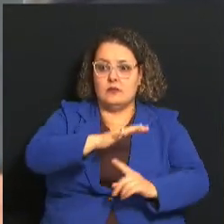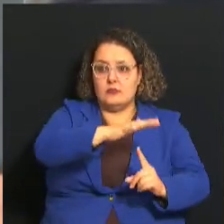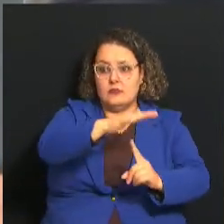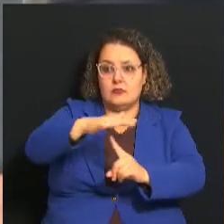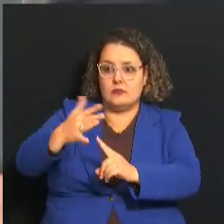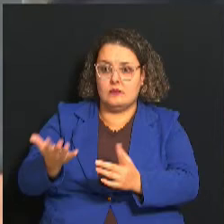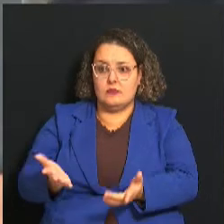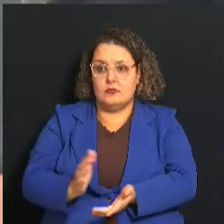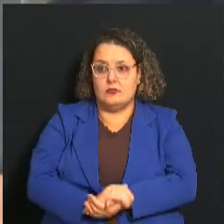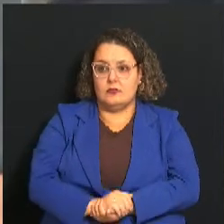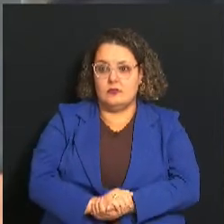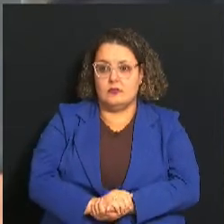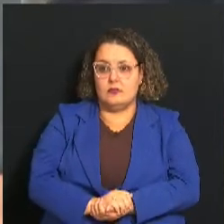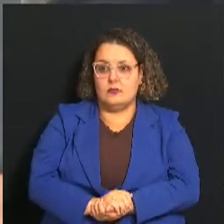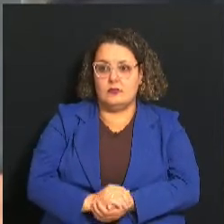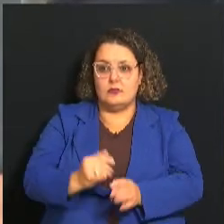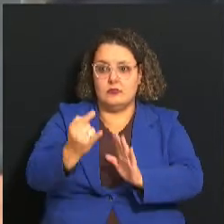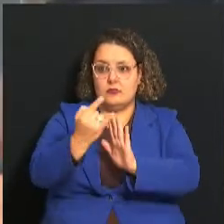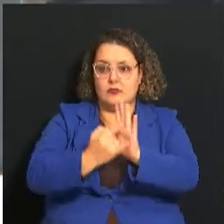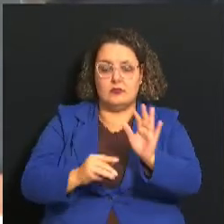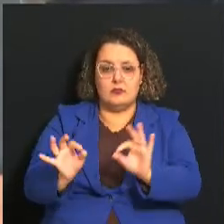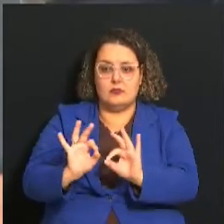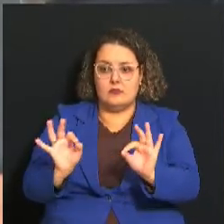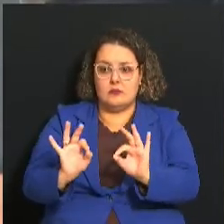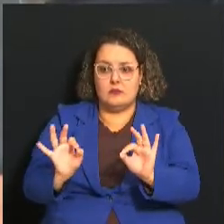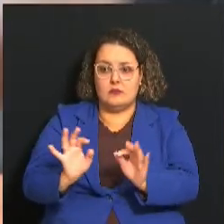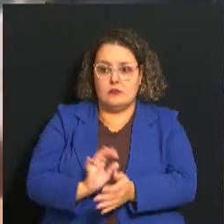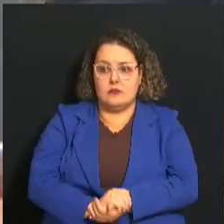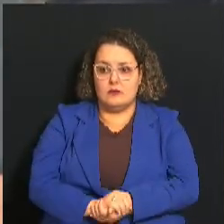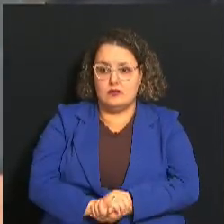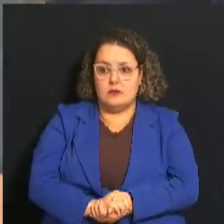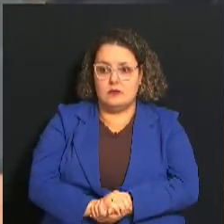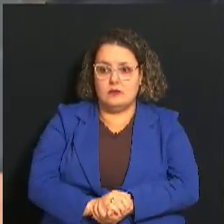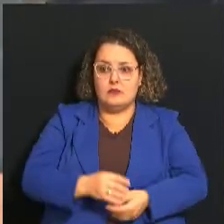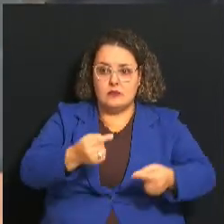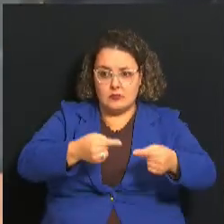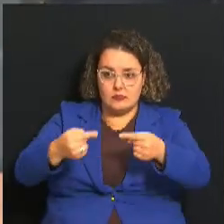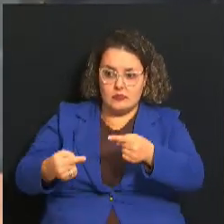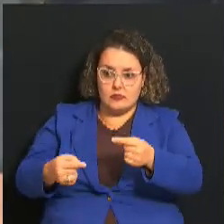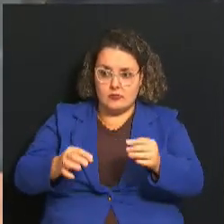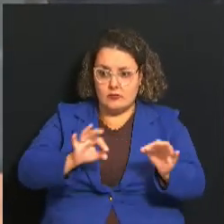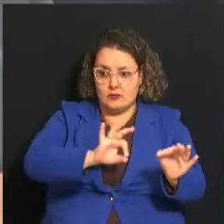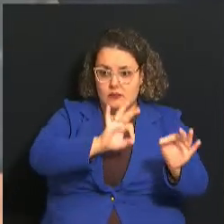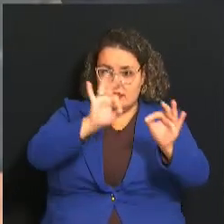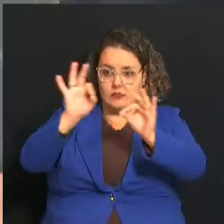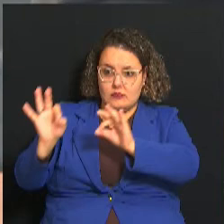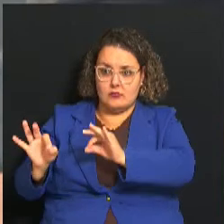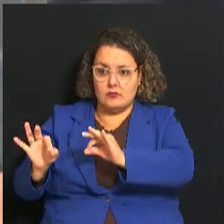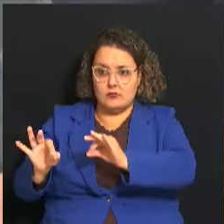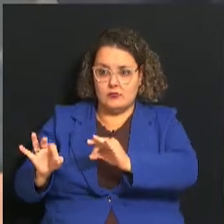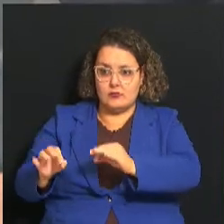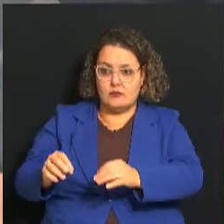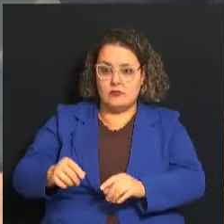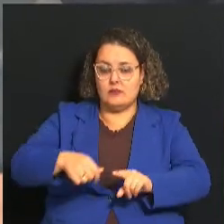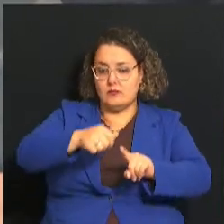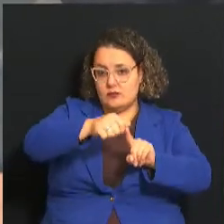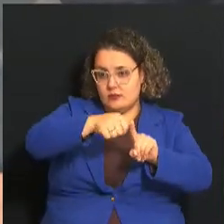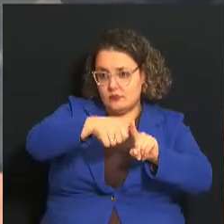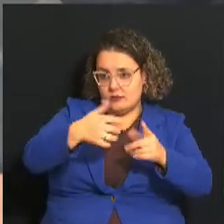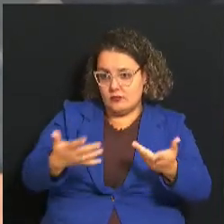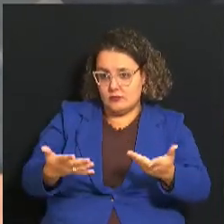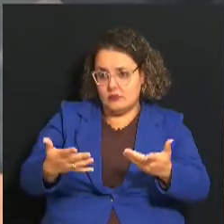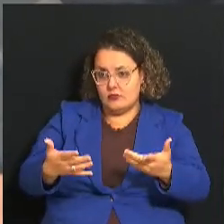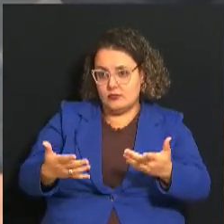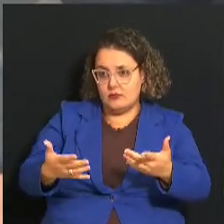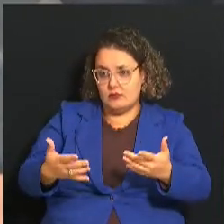né? No documento não consta nessa discussão que a gente vem acompanhando há meses aí, né, na Constituição da